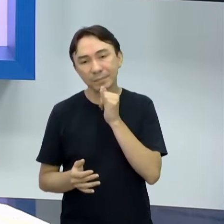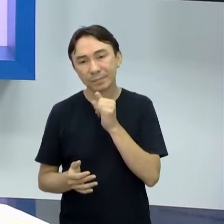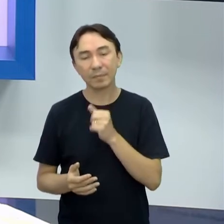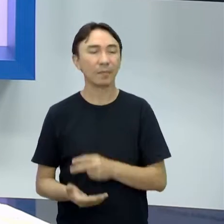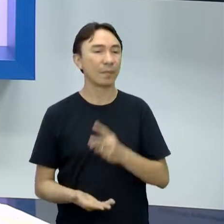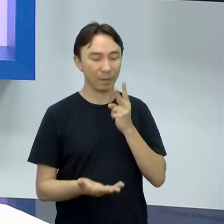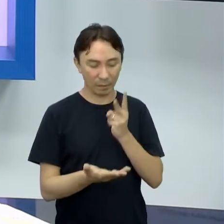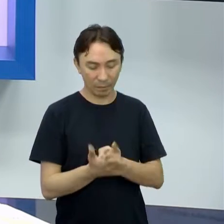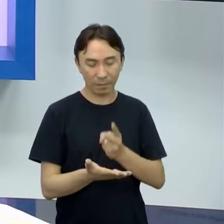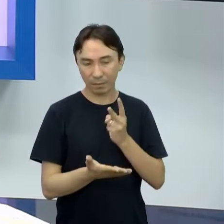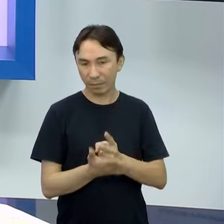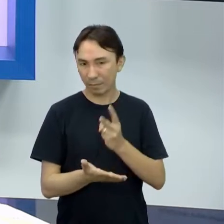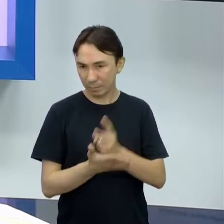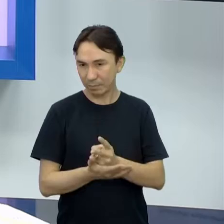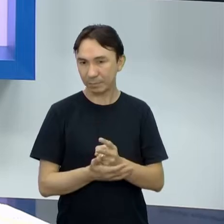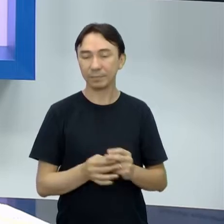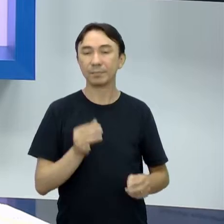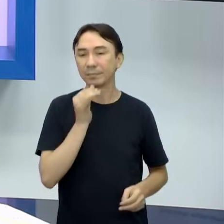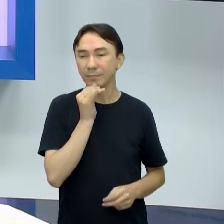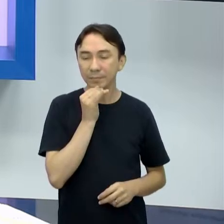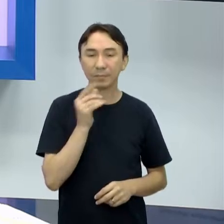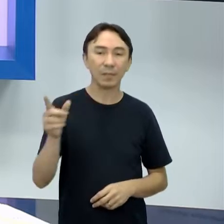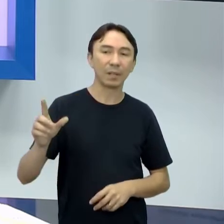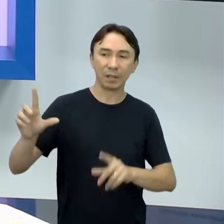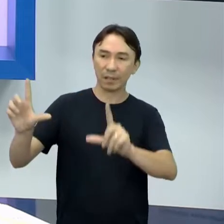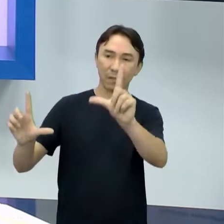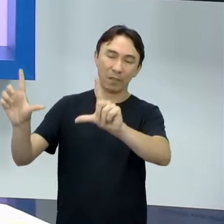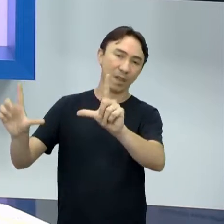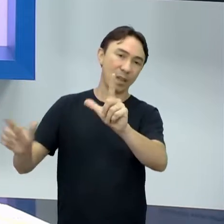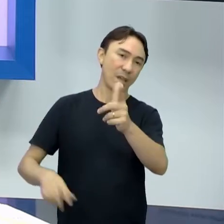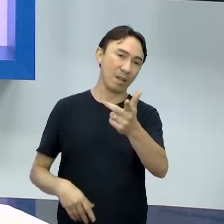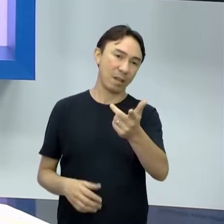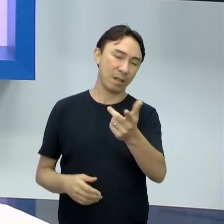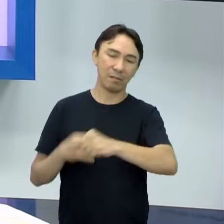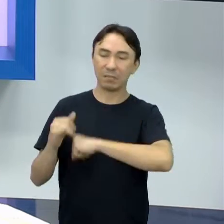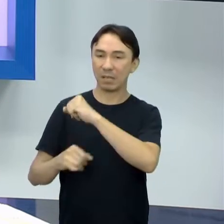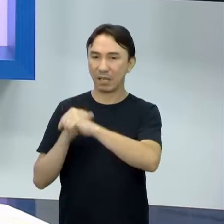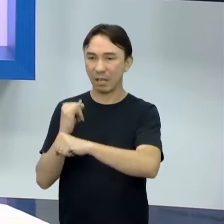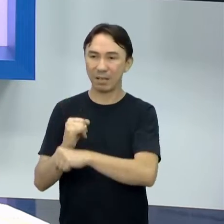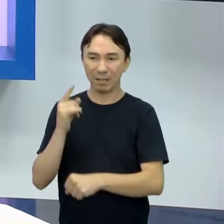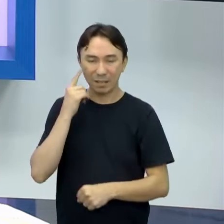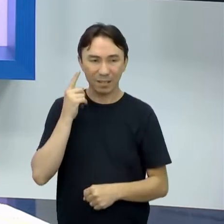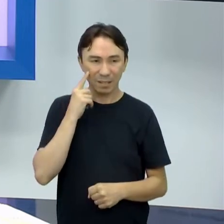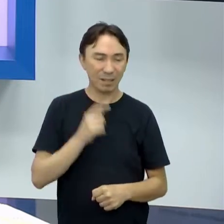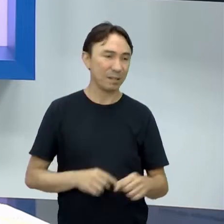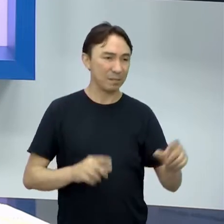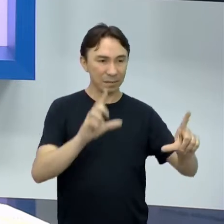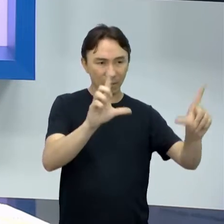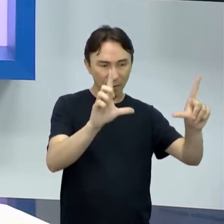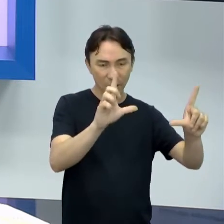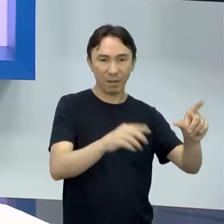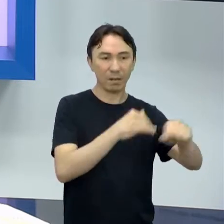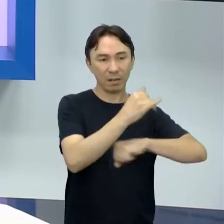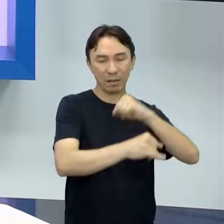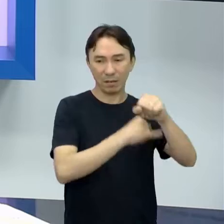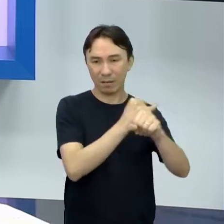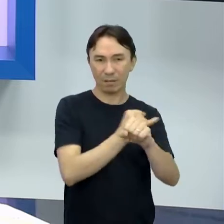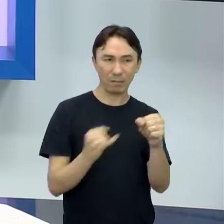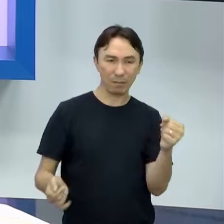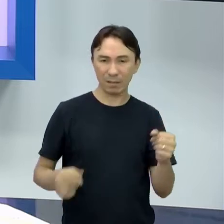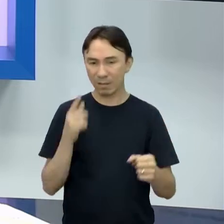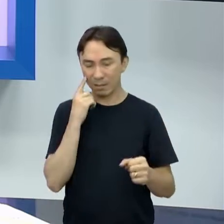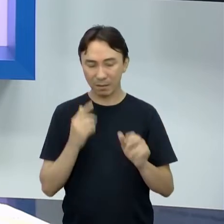um determinado veículo apresenta essa modalidade de uma forma diferente do outro? Existem diferenças?